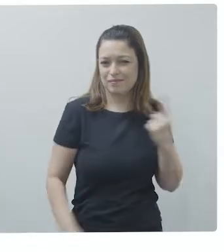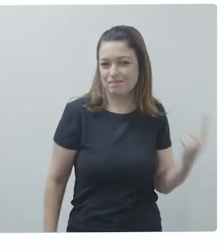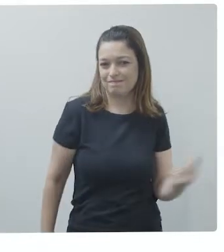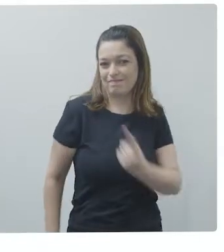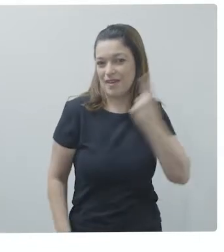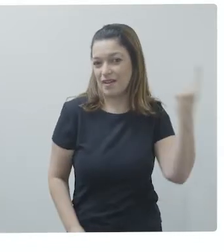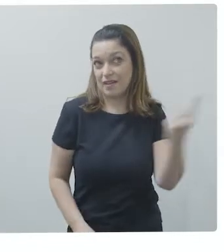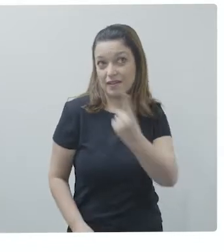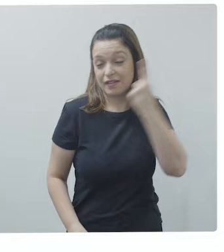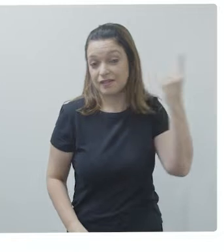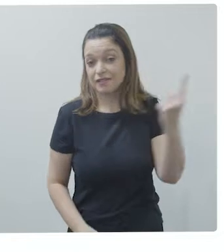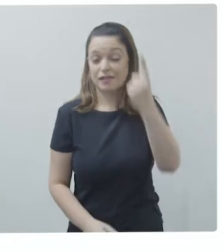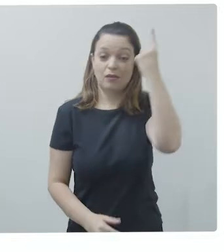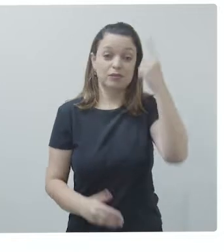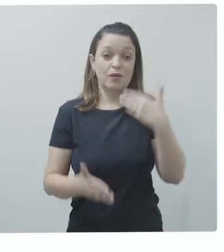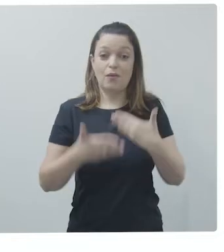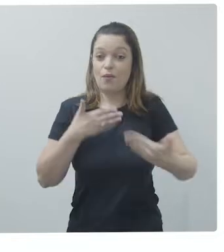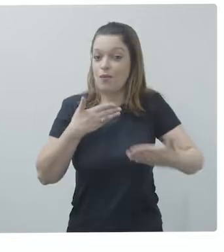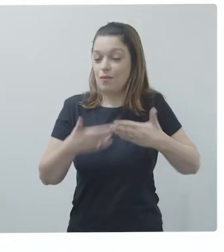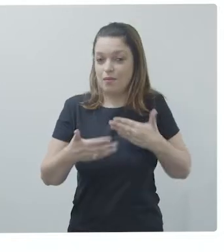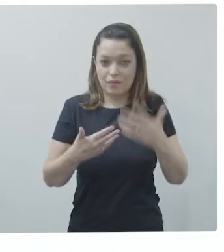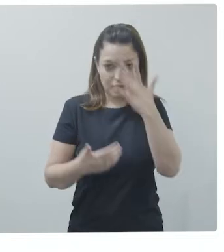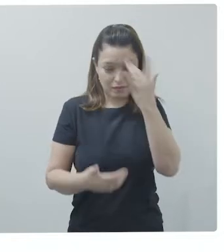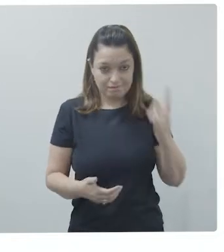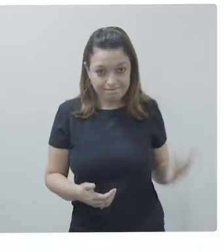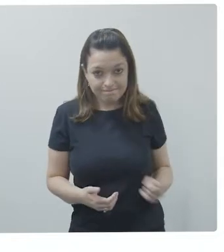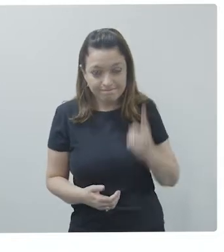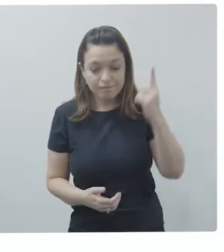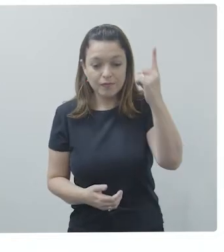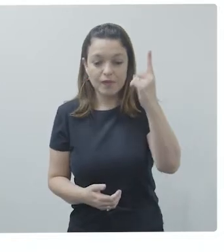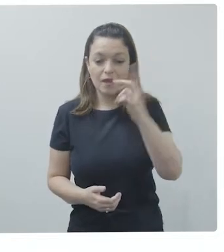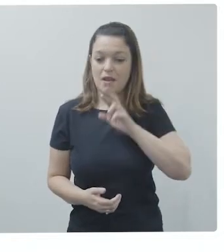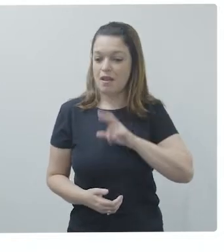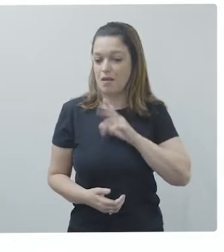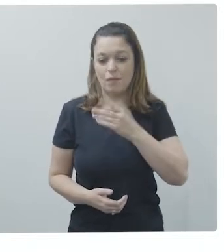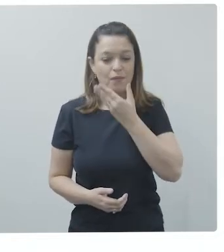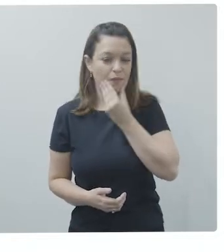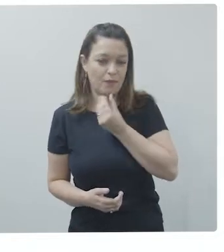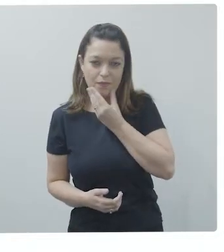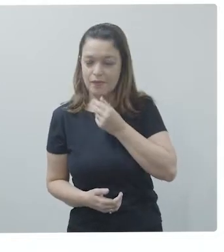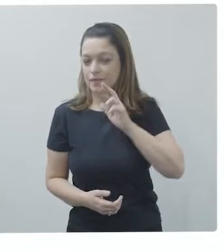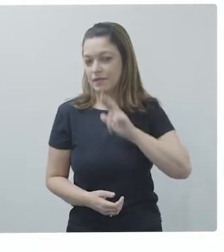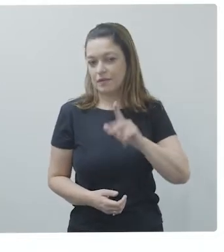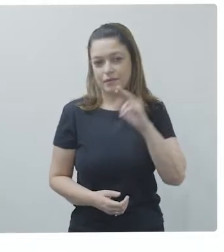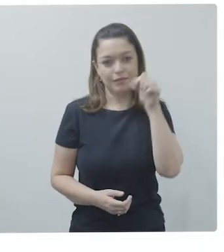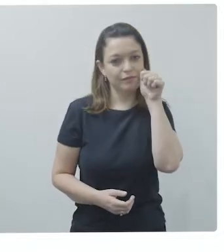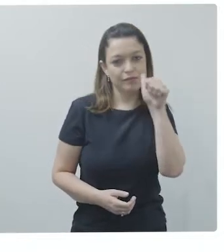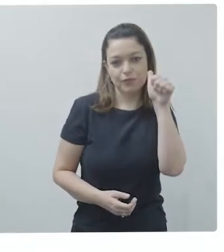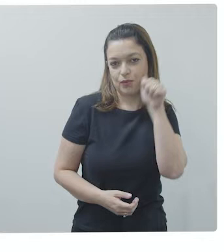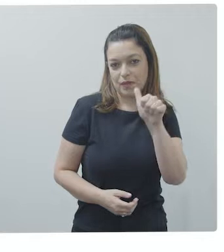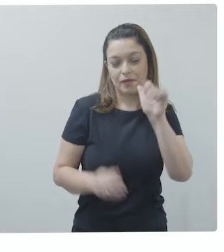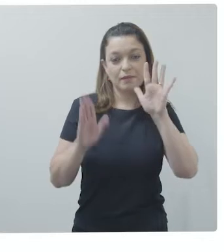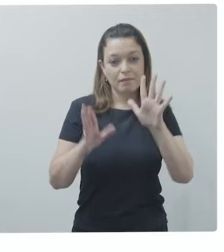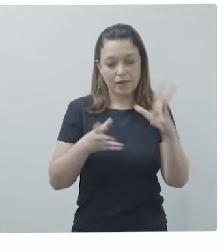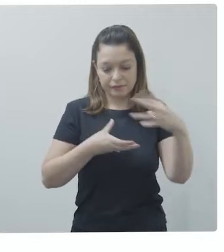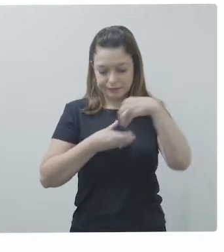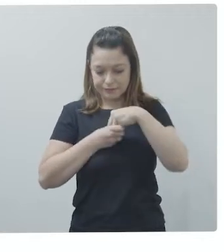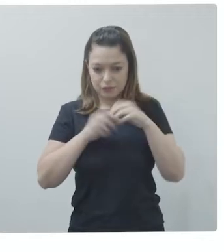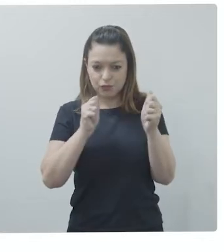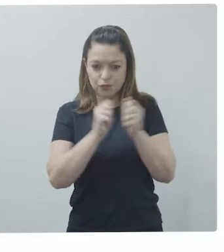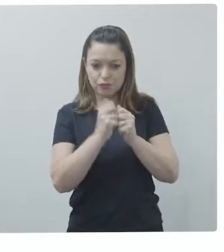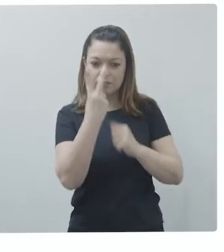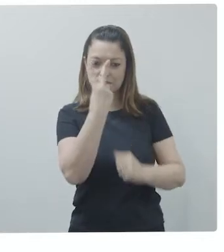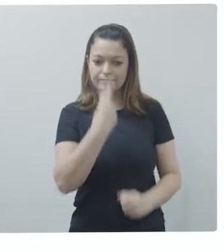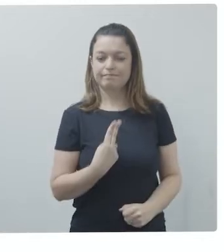já existiu ou existirá. Não era homem nem mulher, mas os dois ao mesmo tempo.